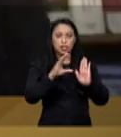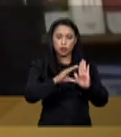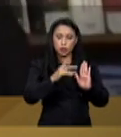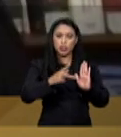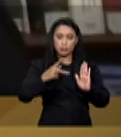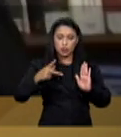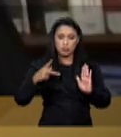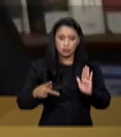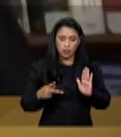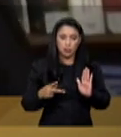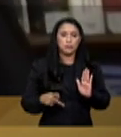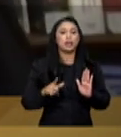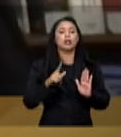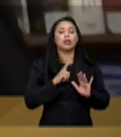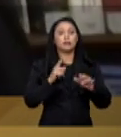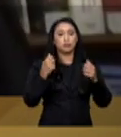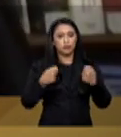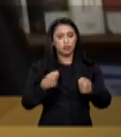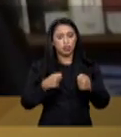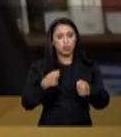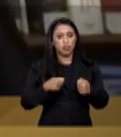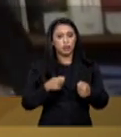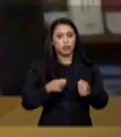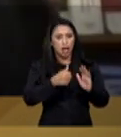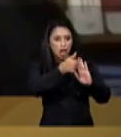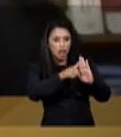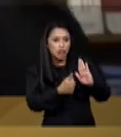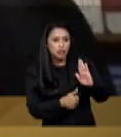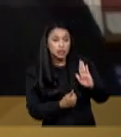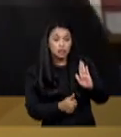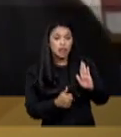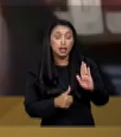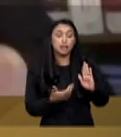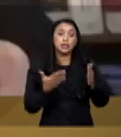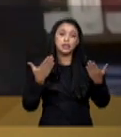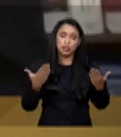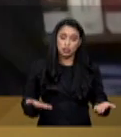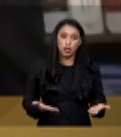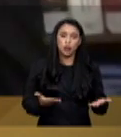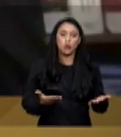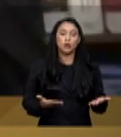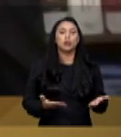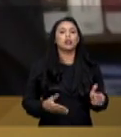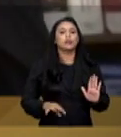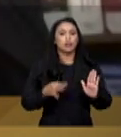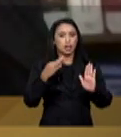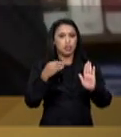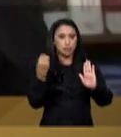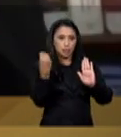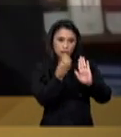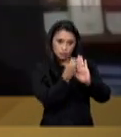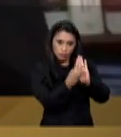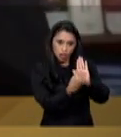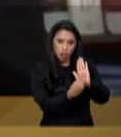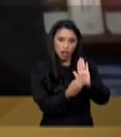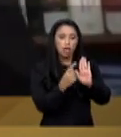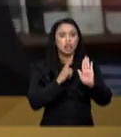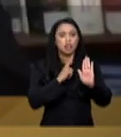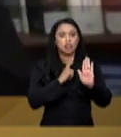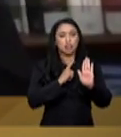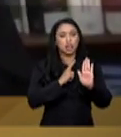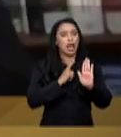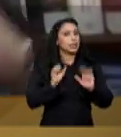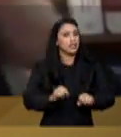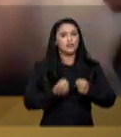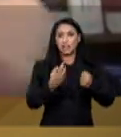Processo Penal deveriam ser observadas nesse caso, então gostaria que ficasse consignado que foi tolhida a palavra